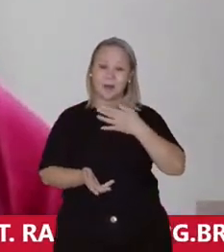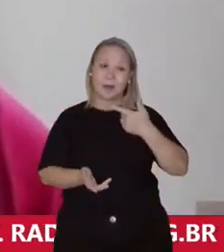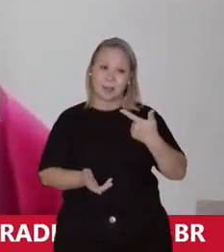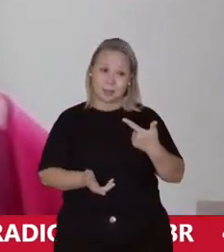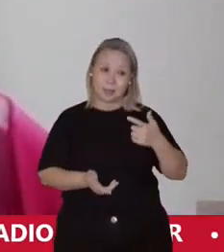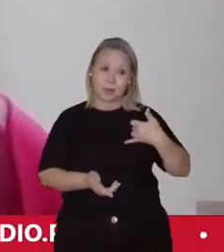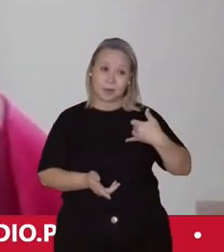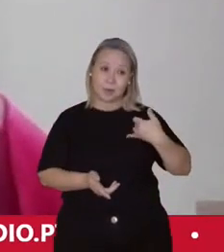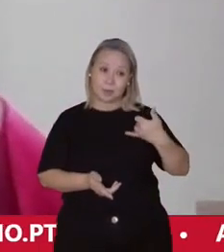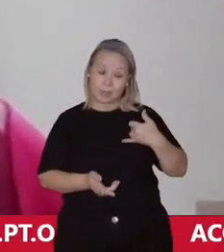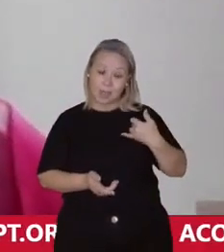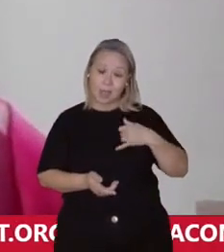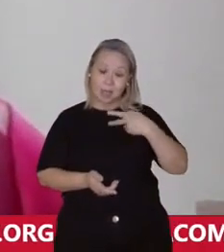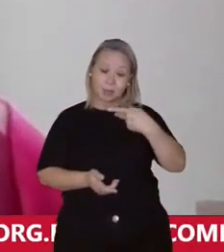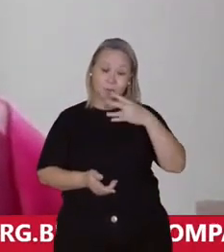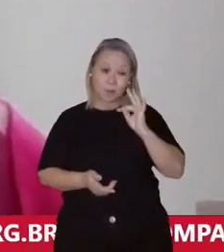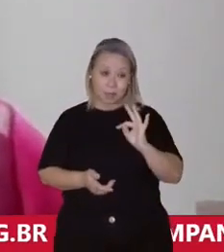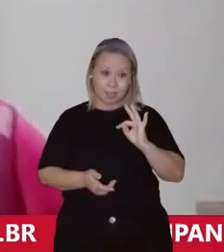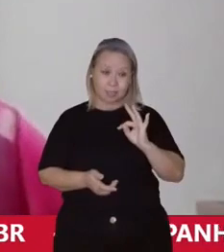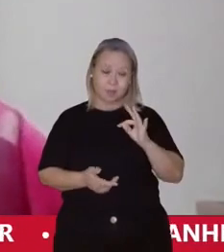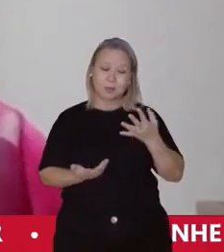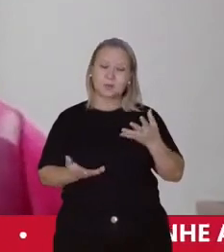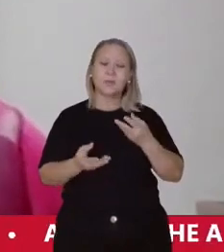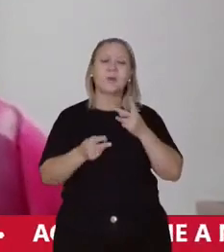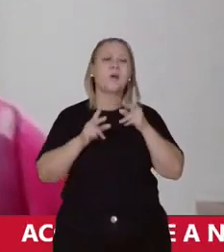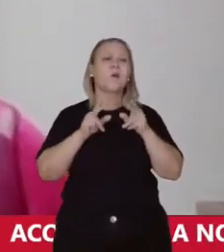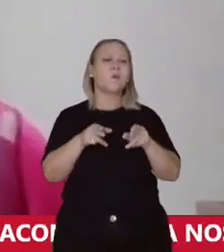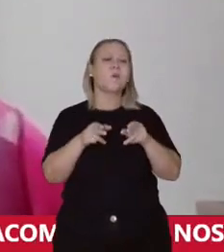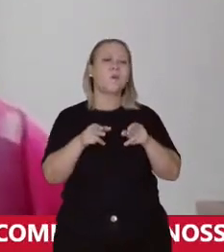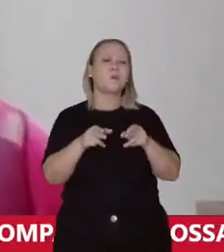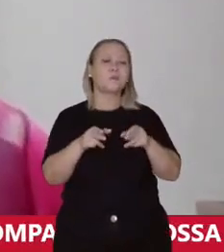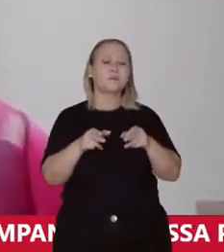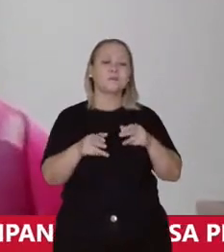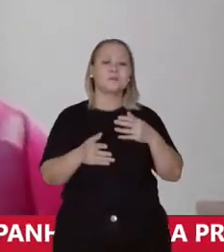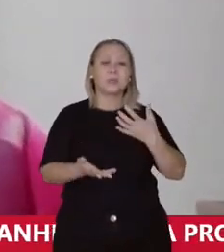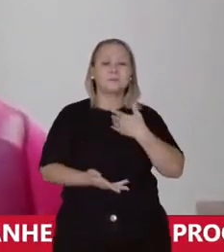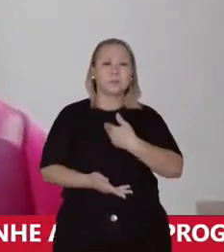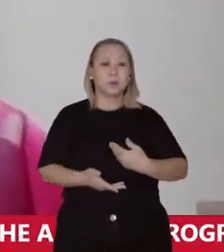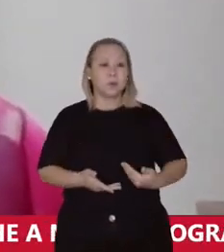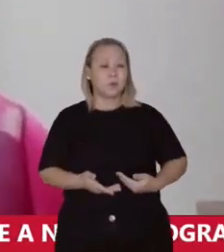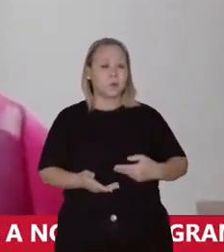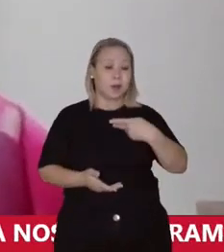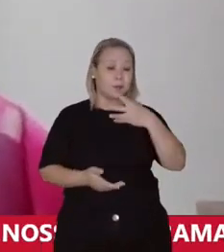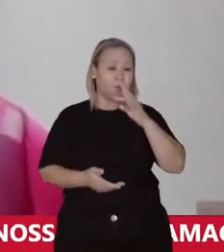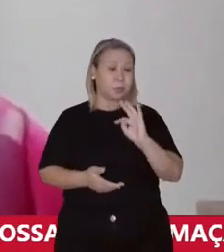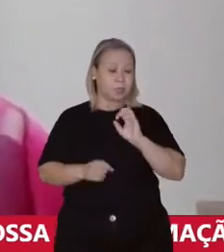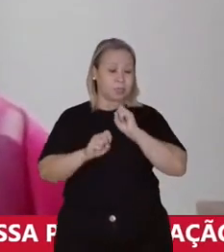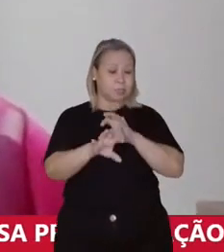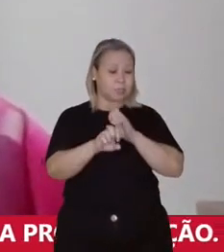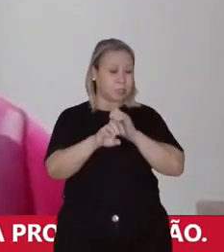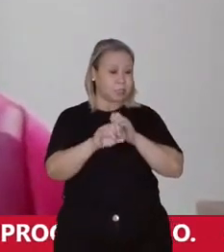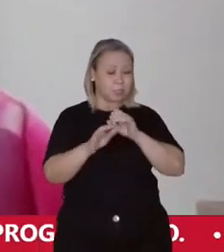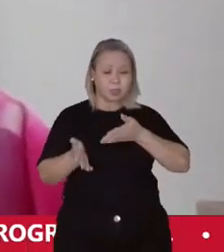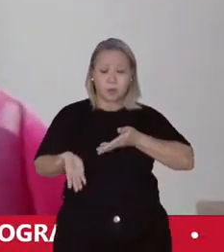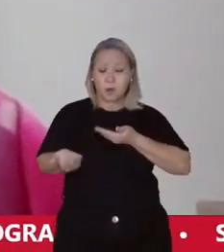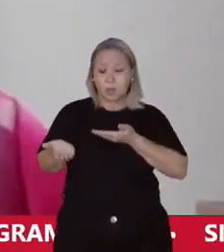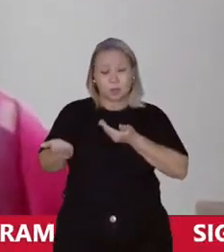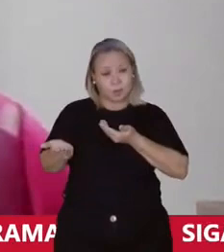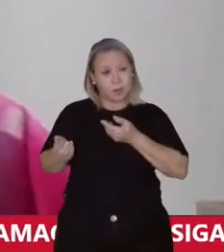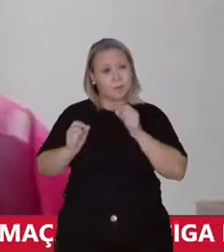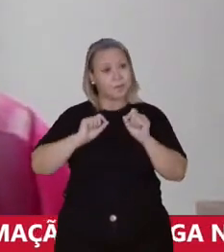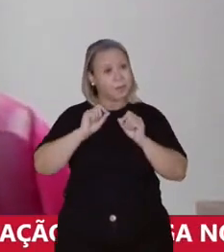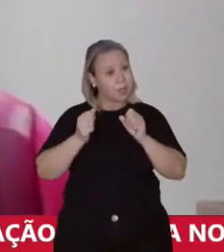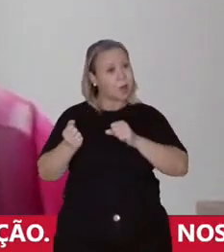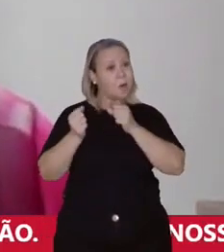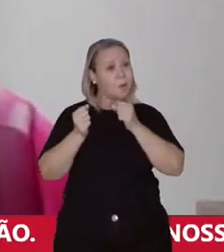sobre como os governos petistas ensinaram a juventude, e o Partido dos Trabalhadores de modo geral, ensinaram a juventude de que se